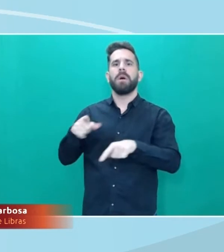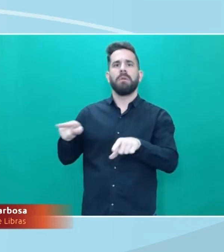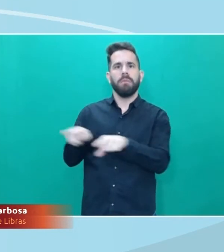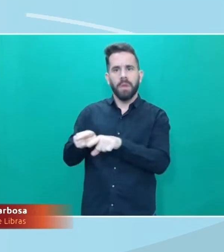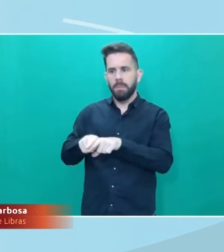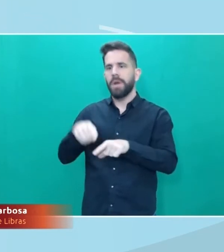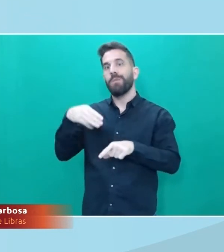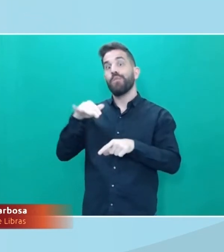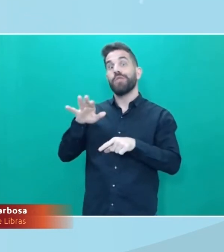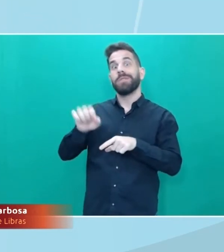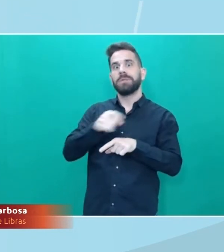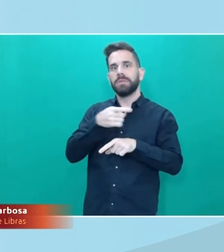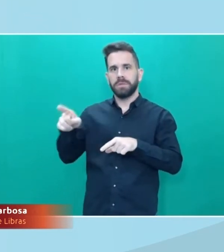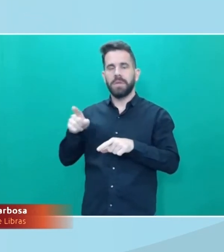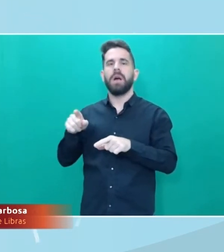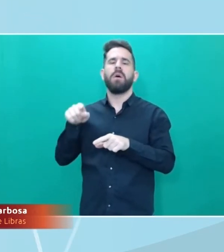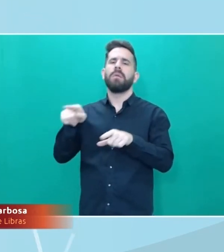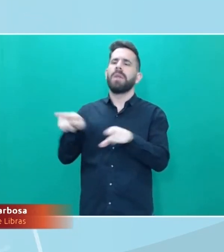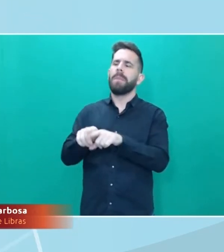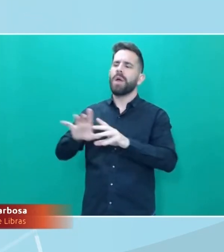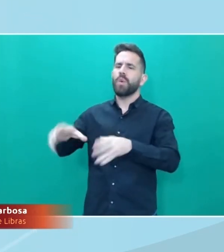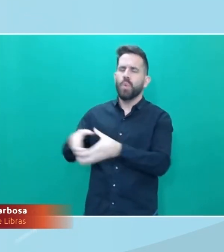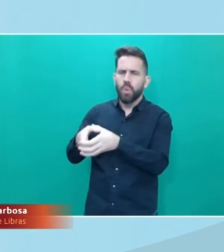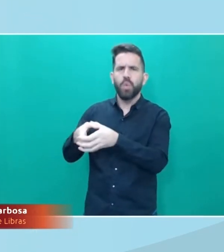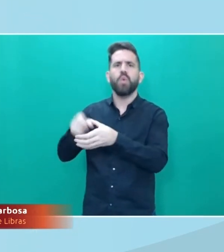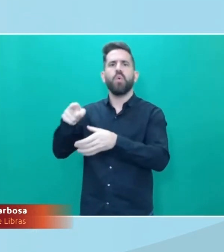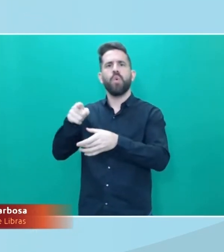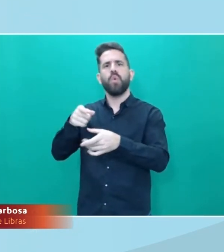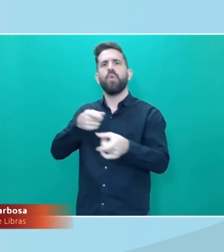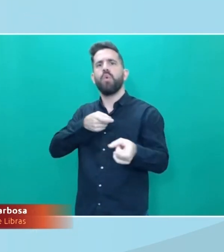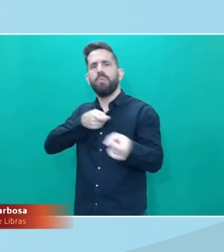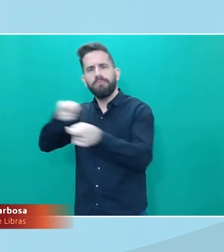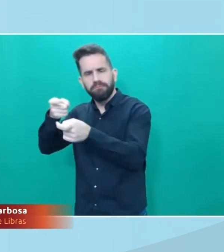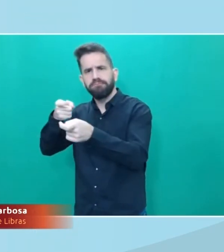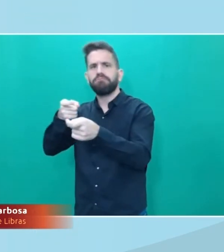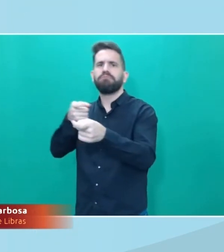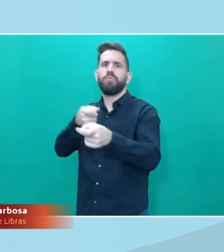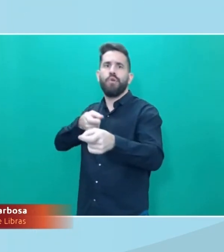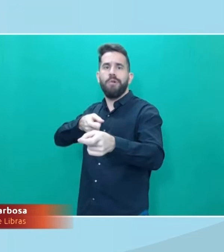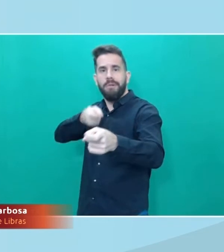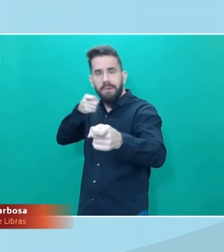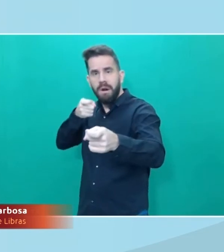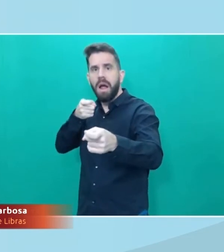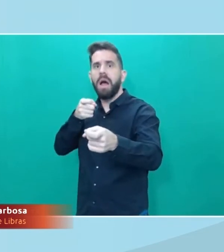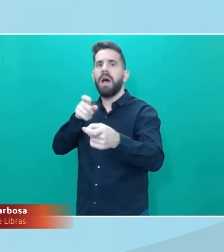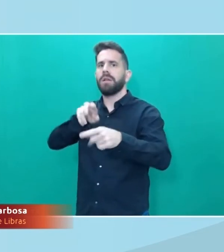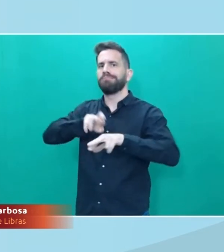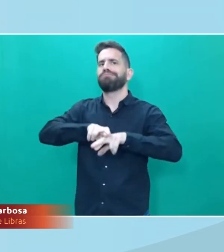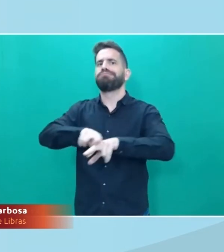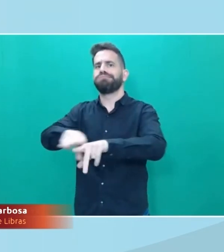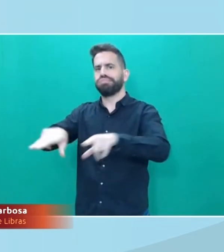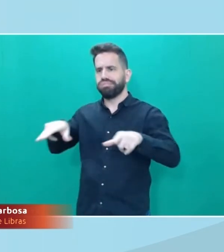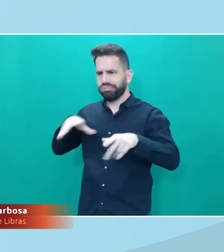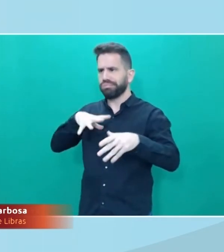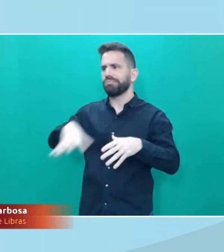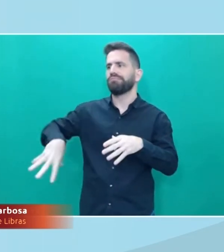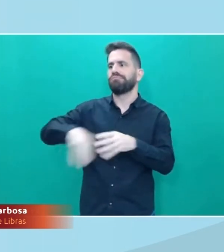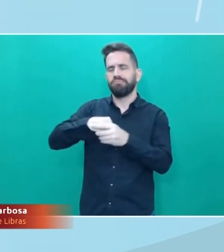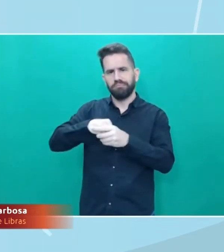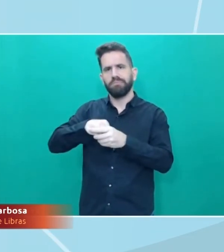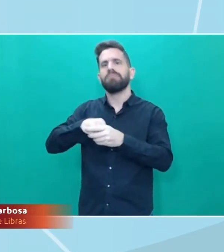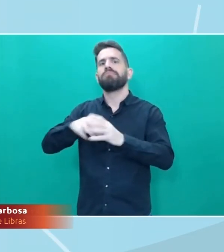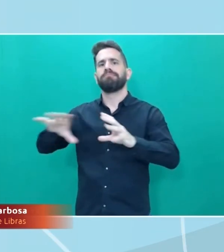grupo chamado de colecionadores, atiradores e caçadores. Além disso, muitos parlamentares que formam esse